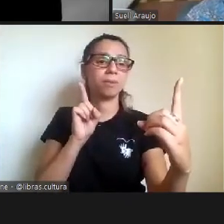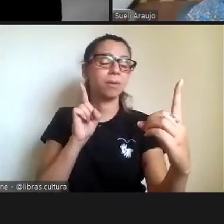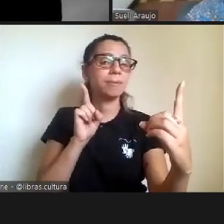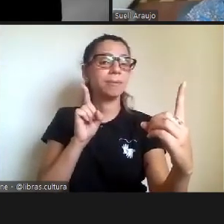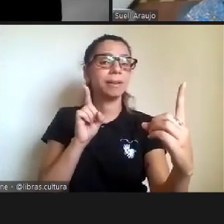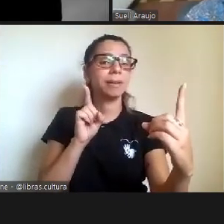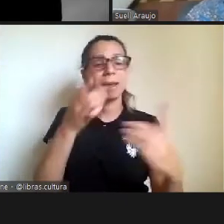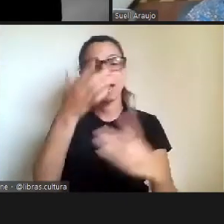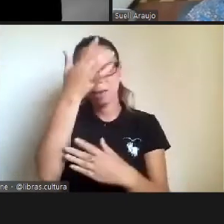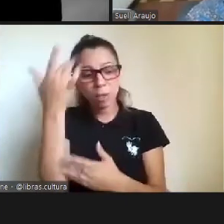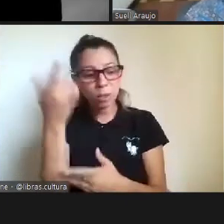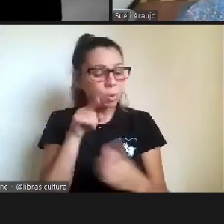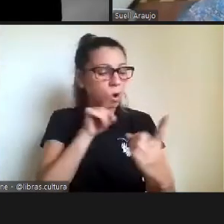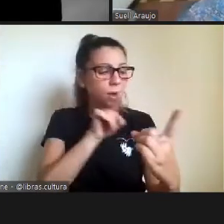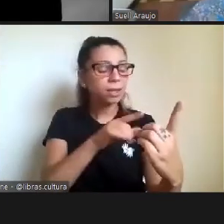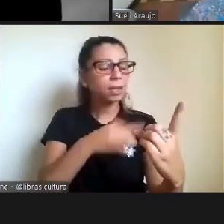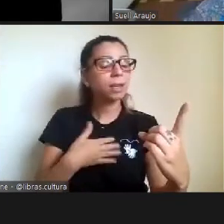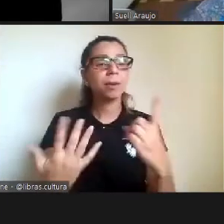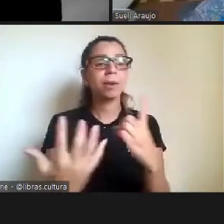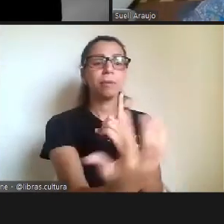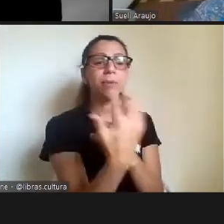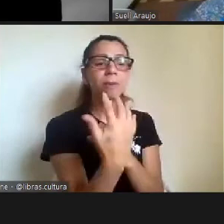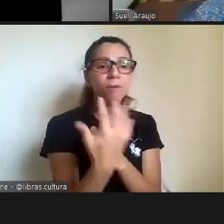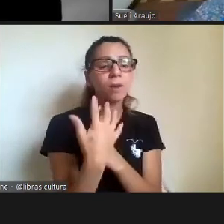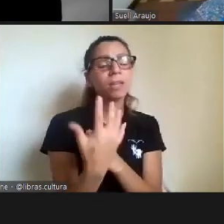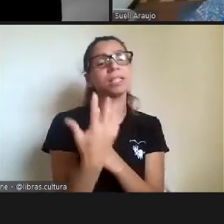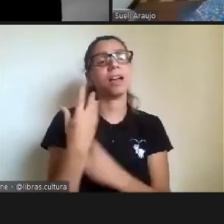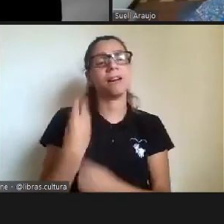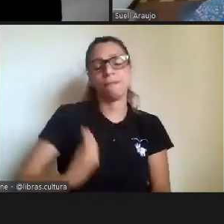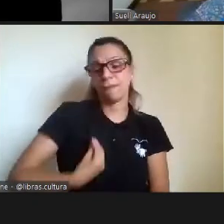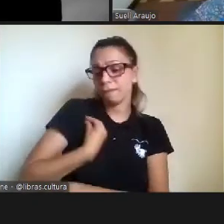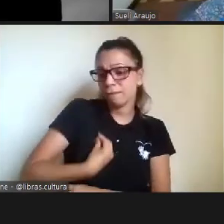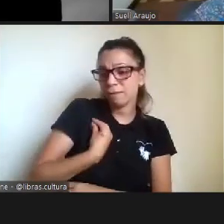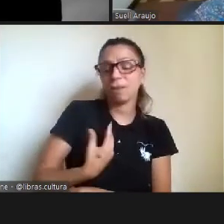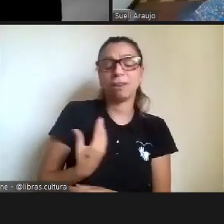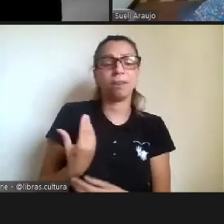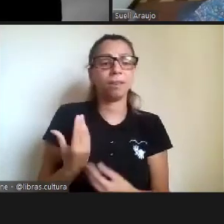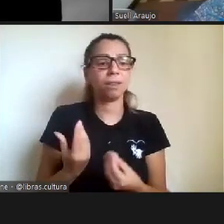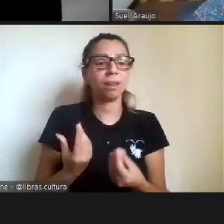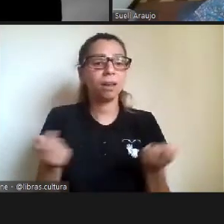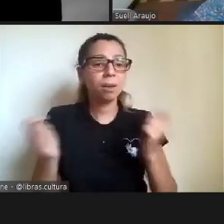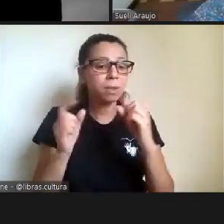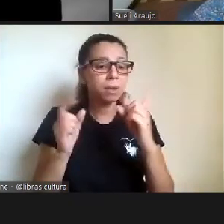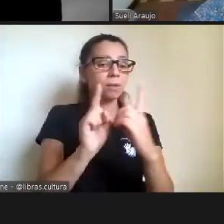dessas pessoas que me faziam... enxergar a vida, né, que me faziam enxergar